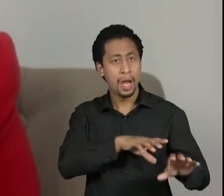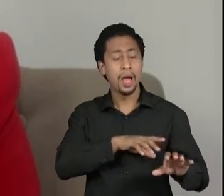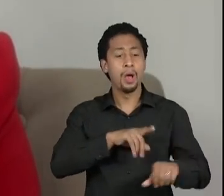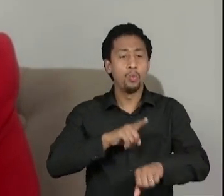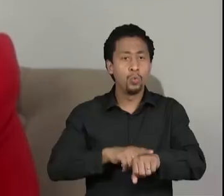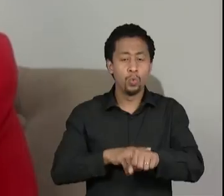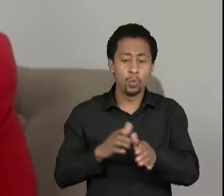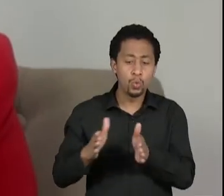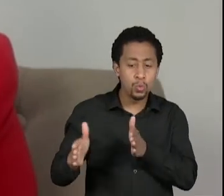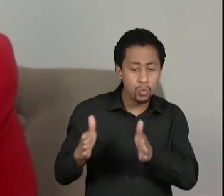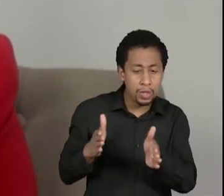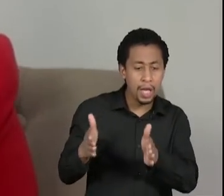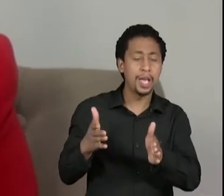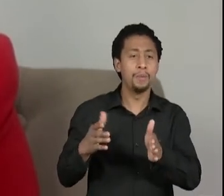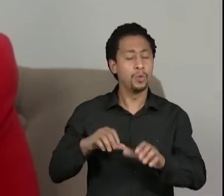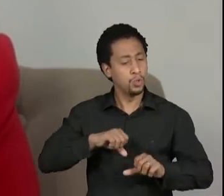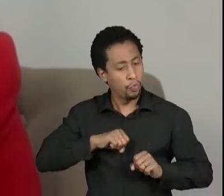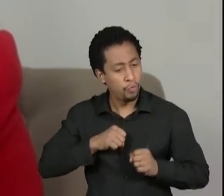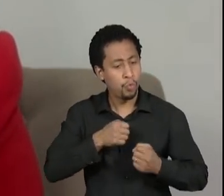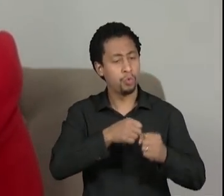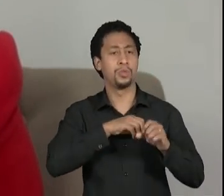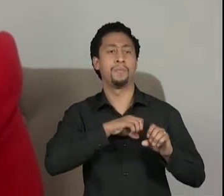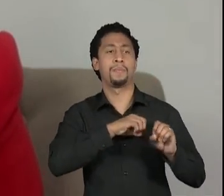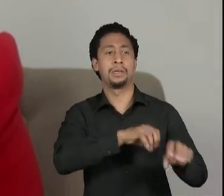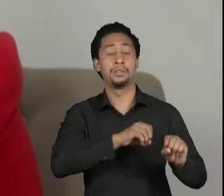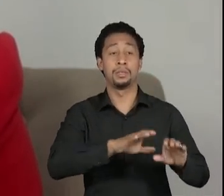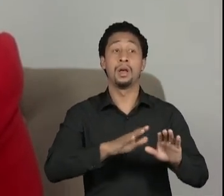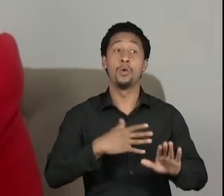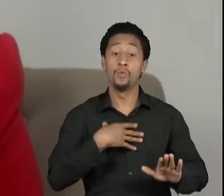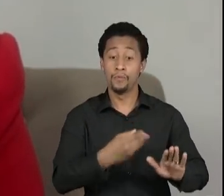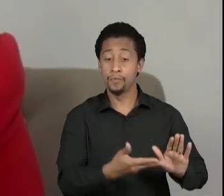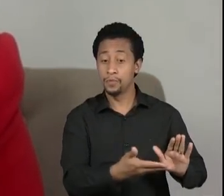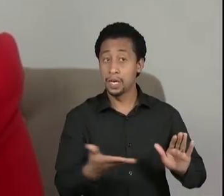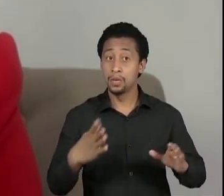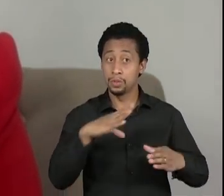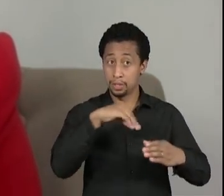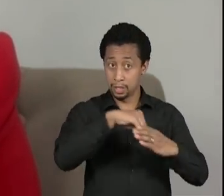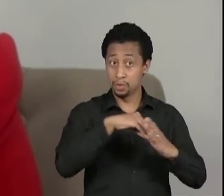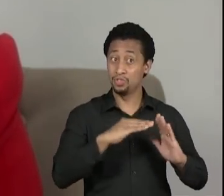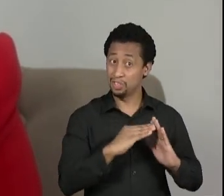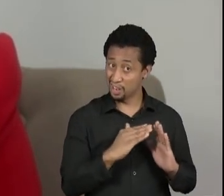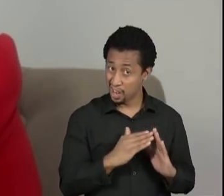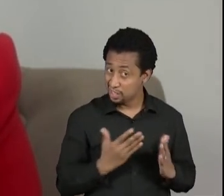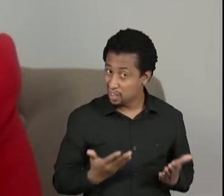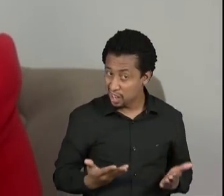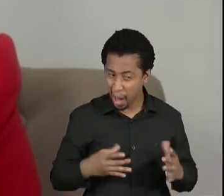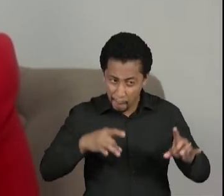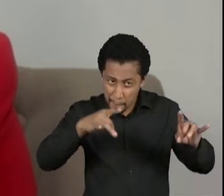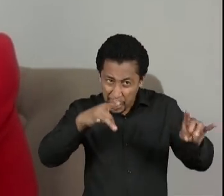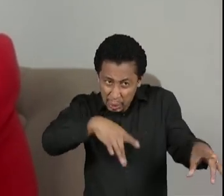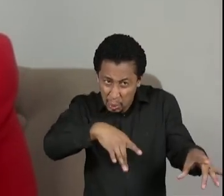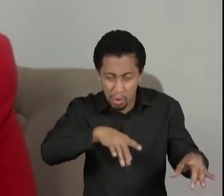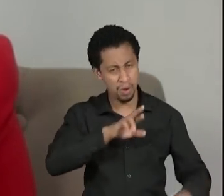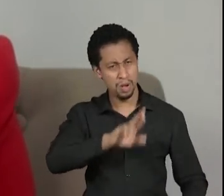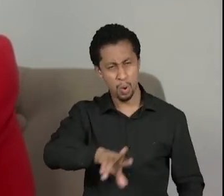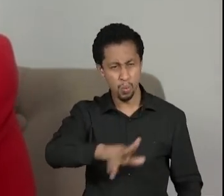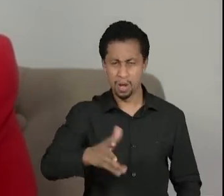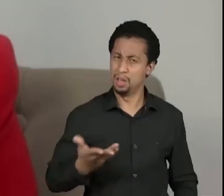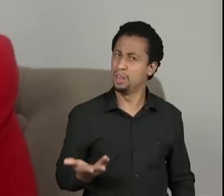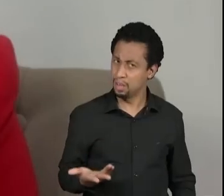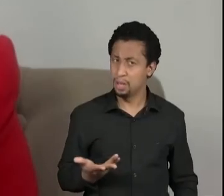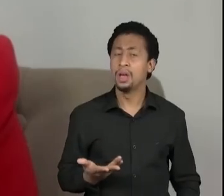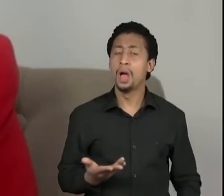para ensinar os seus filhos no lar, né? Isso não seria em nada abandono intelectual, né? E muito disso cai